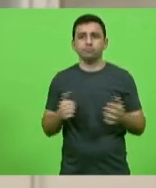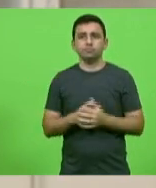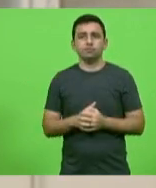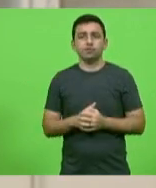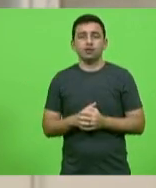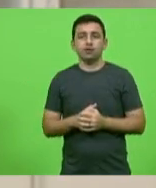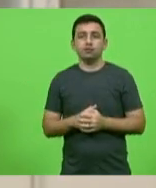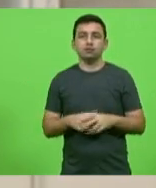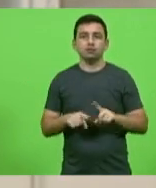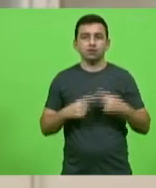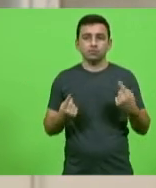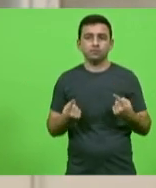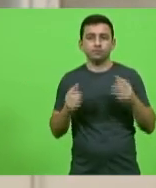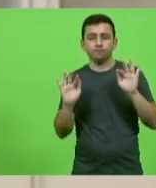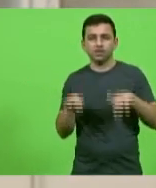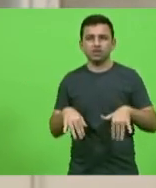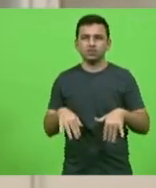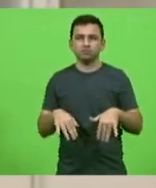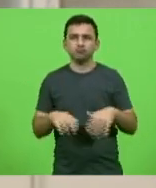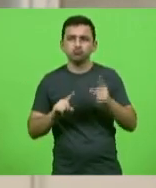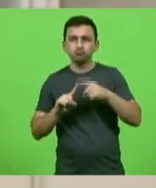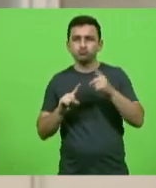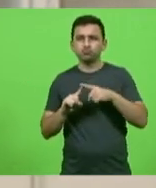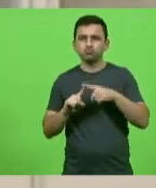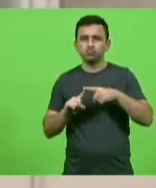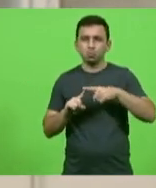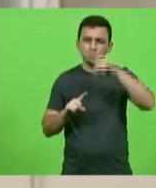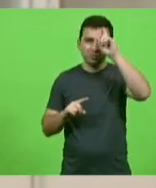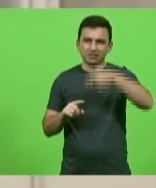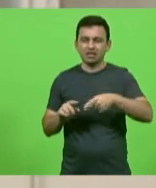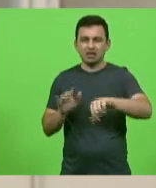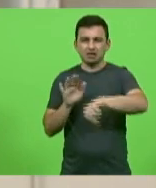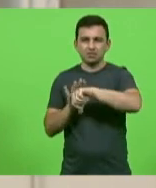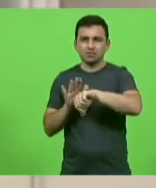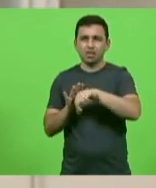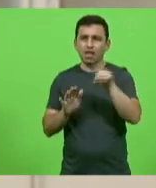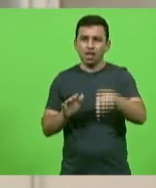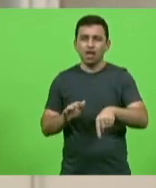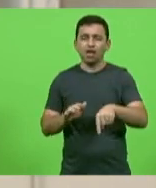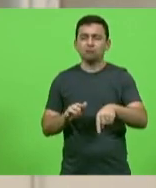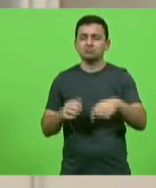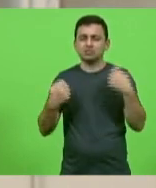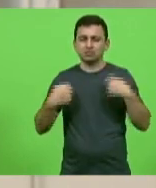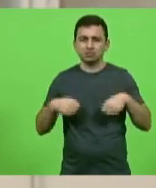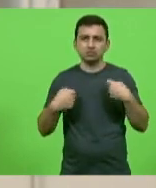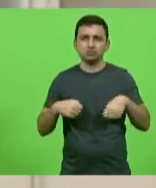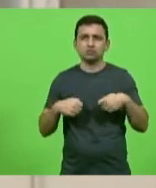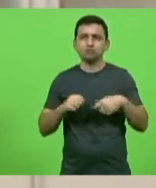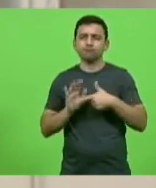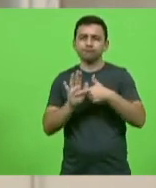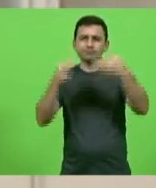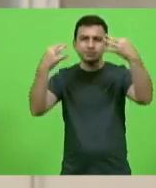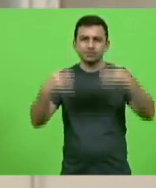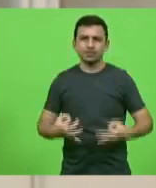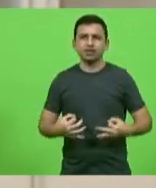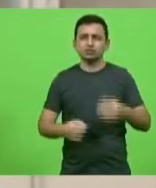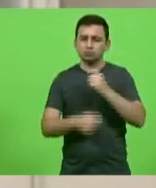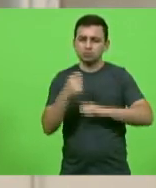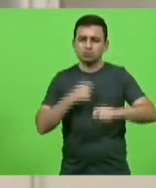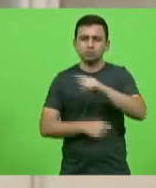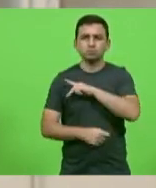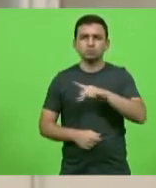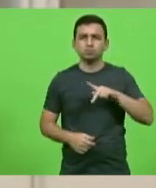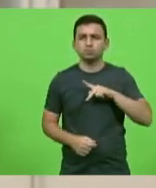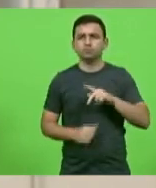é a finalidade do tipo incriminador é moralizar a administração pública o que se